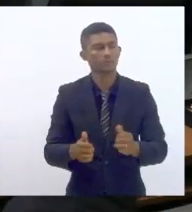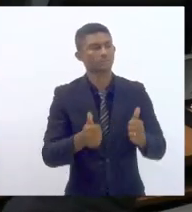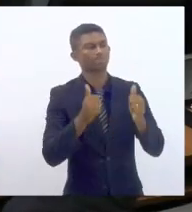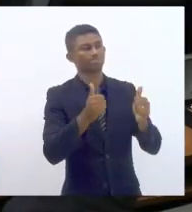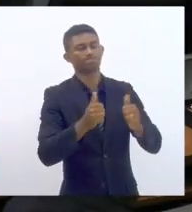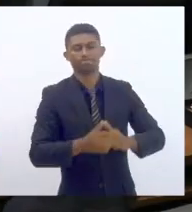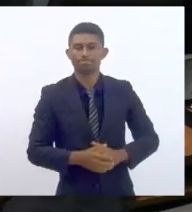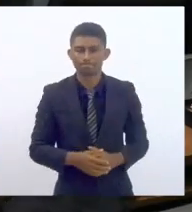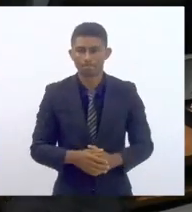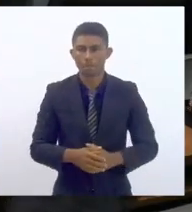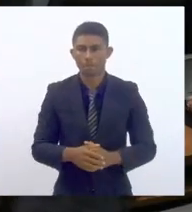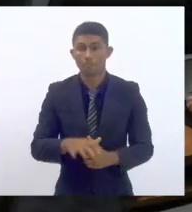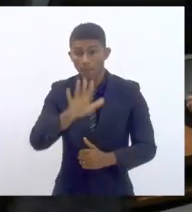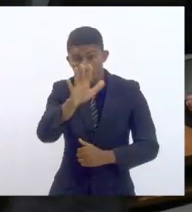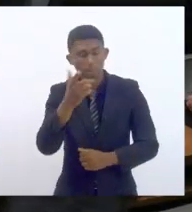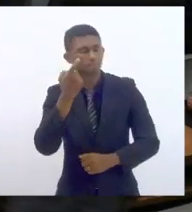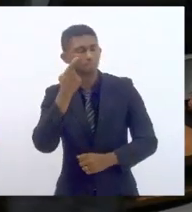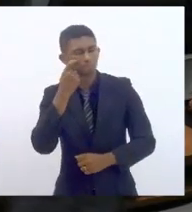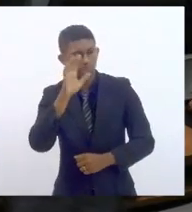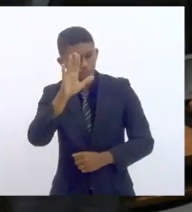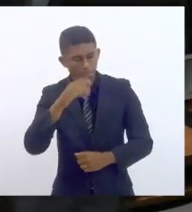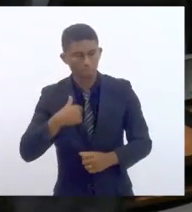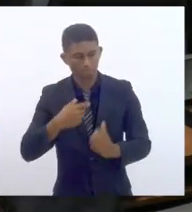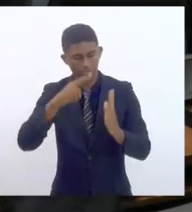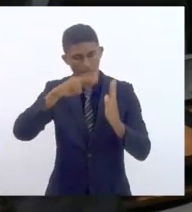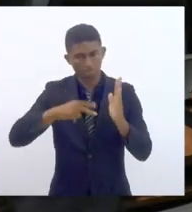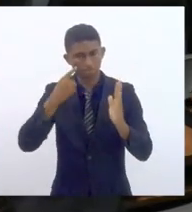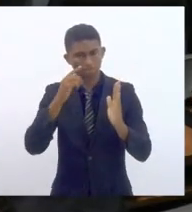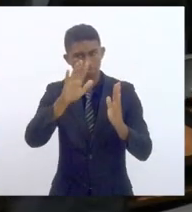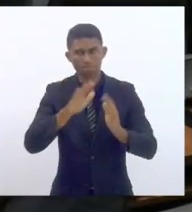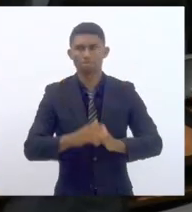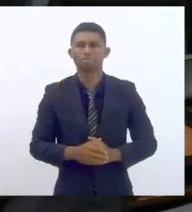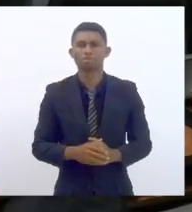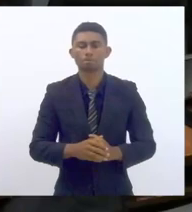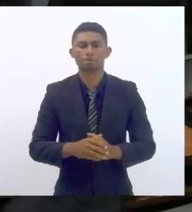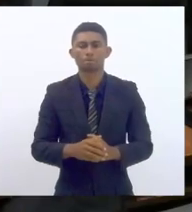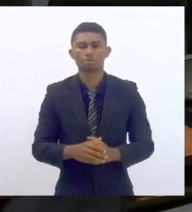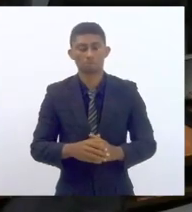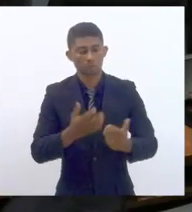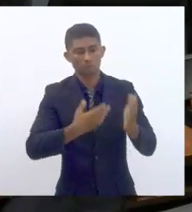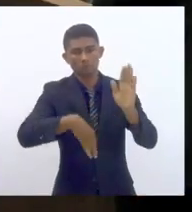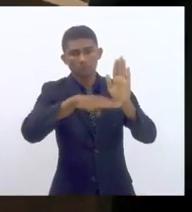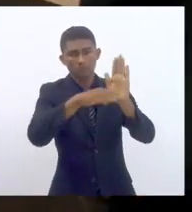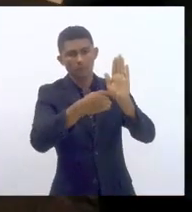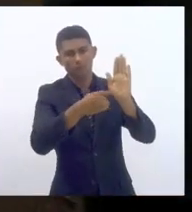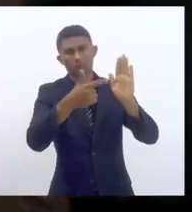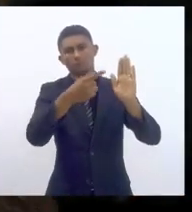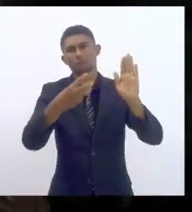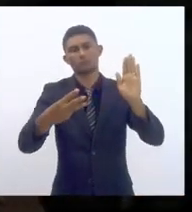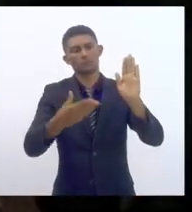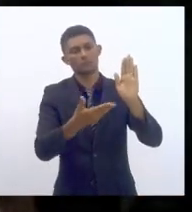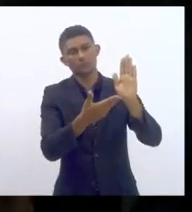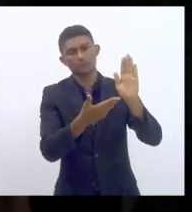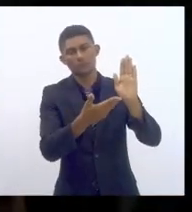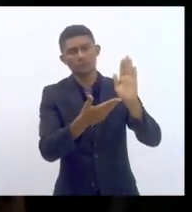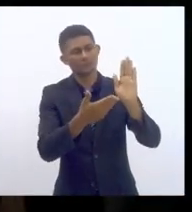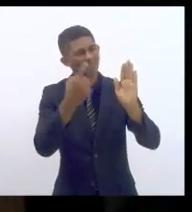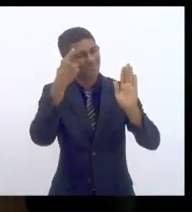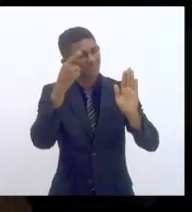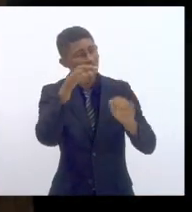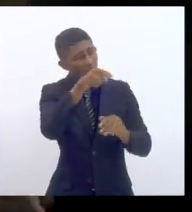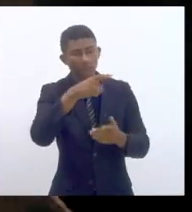Vamos aqui. Peraí, que eu tenho que ver aqui, presidente. É porque a sua pauta. O 23, o senhor